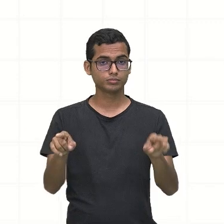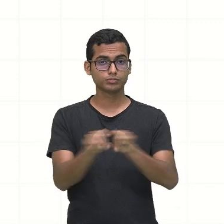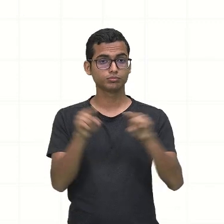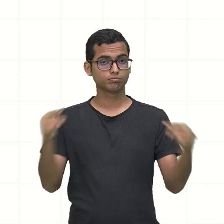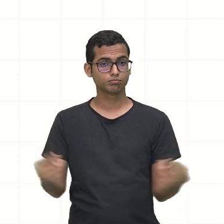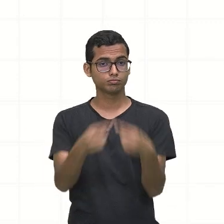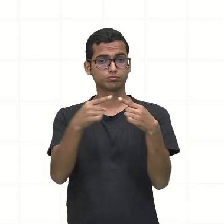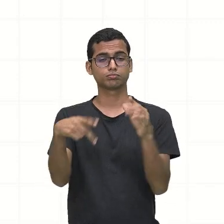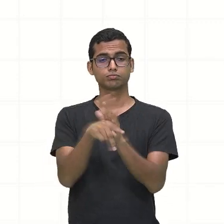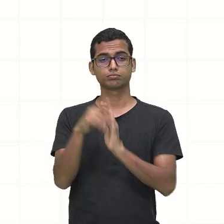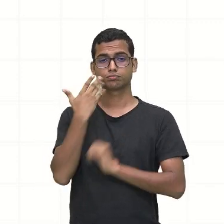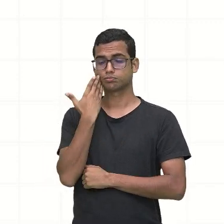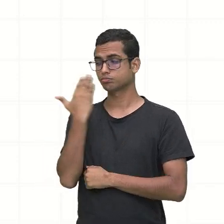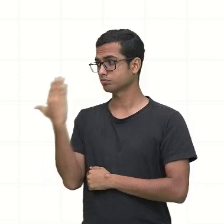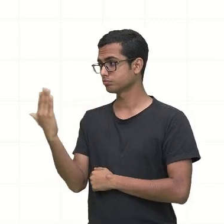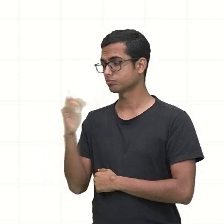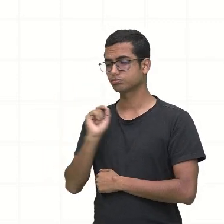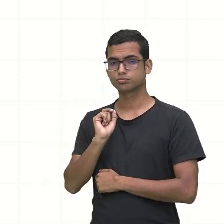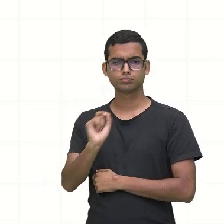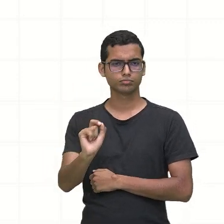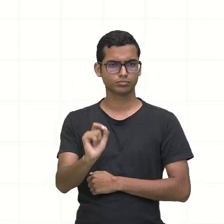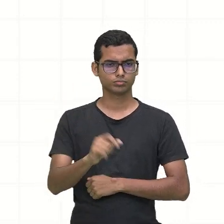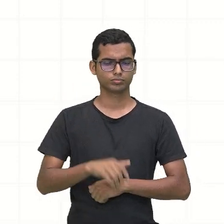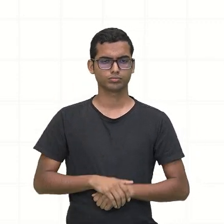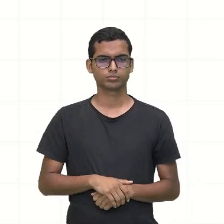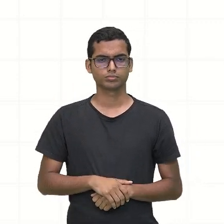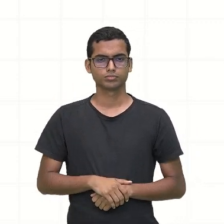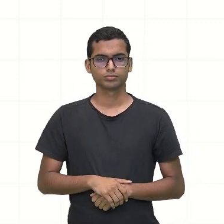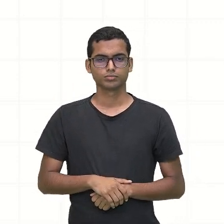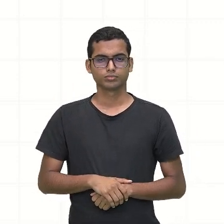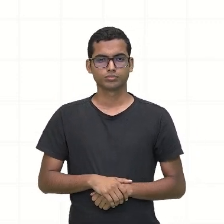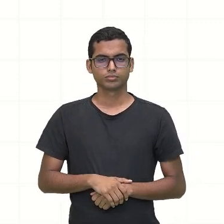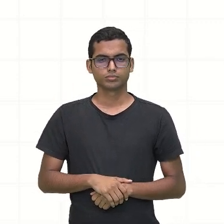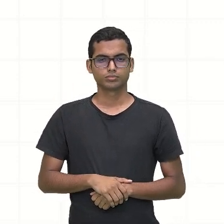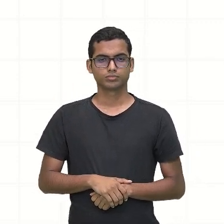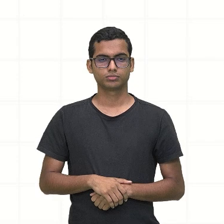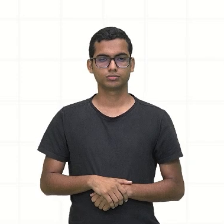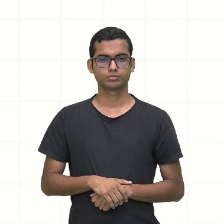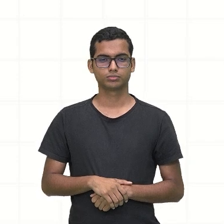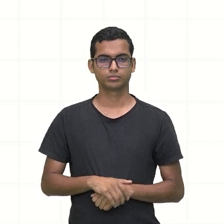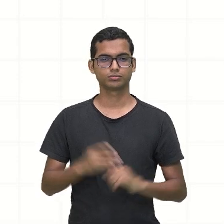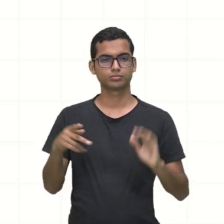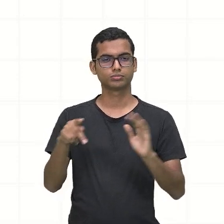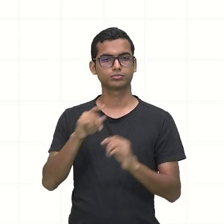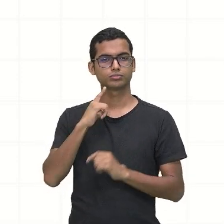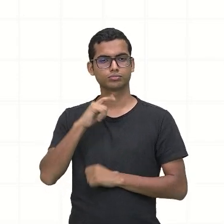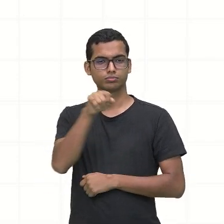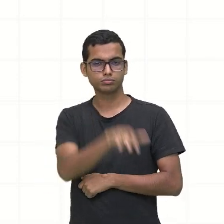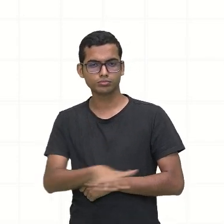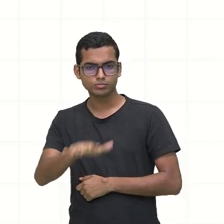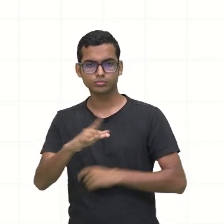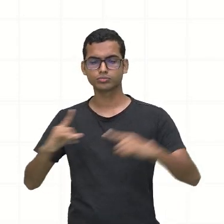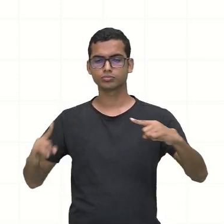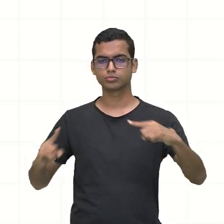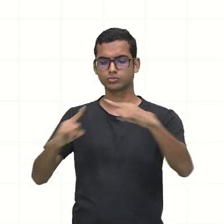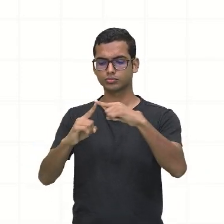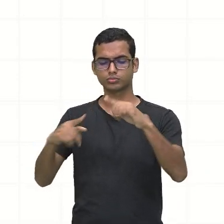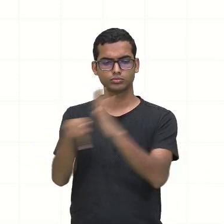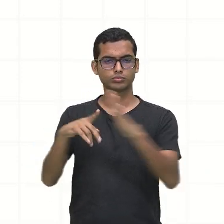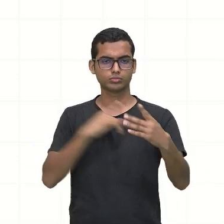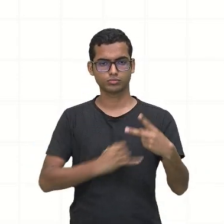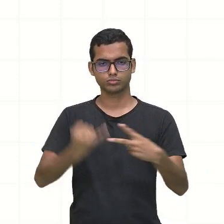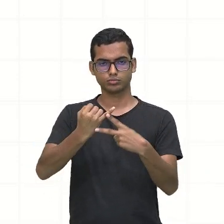as noções primitivas de ponto, reta e plano aos vértices de um polígono. Tá legal? Lembrando,